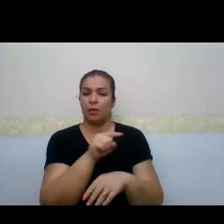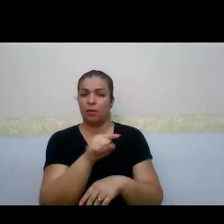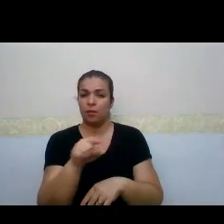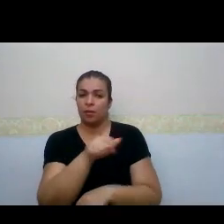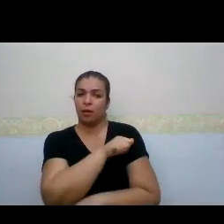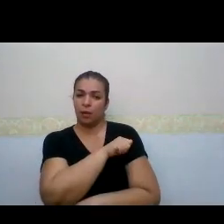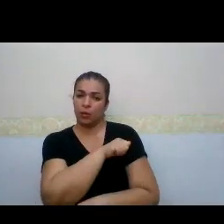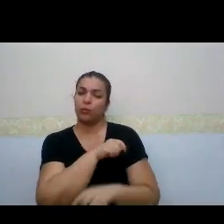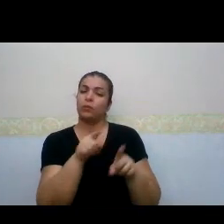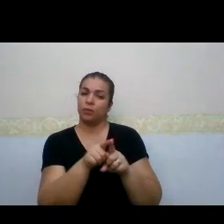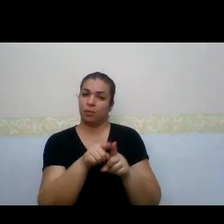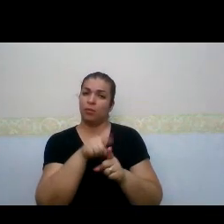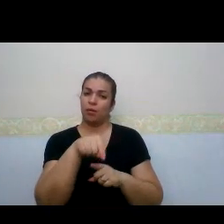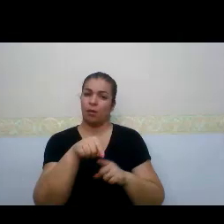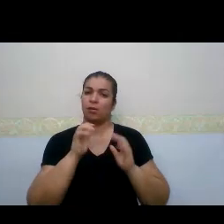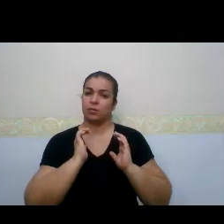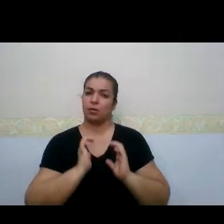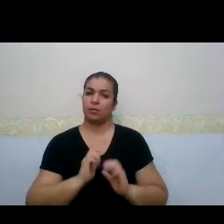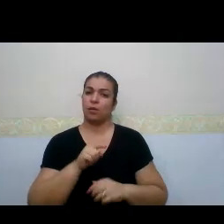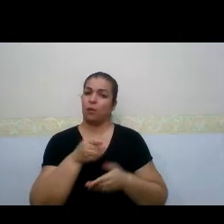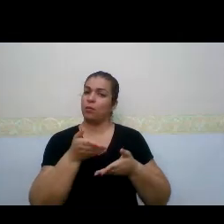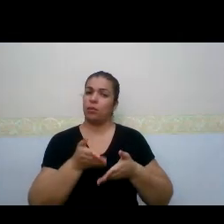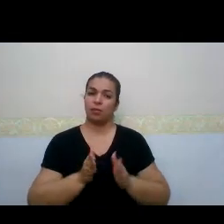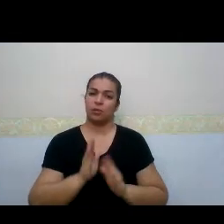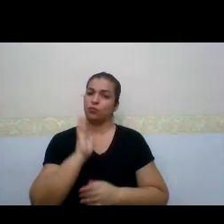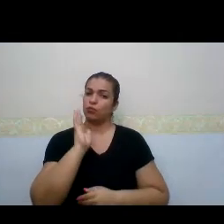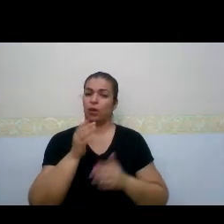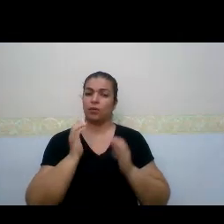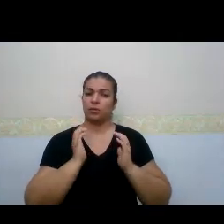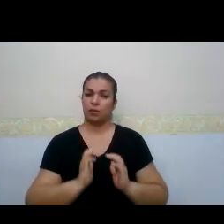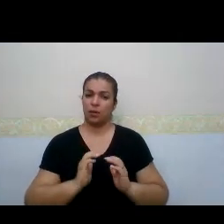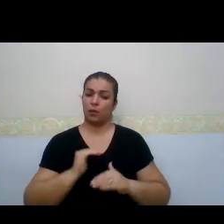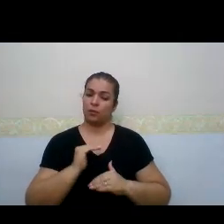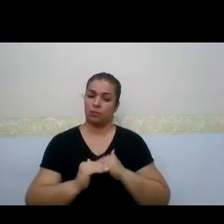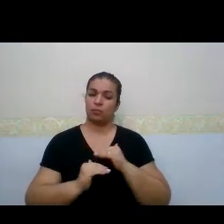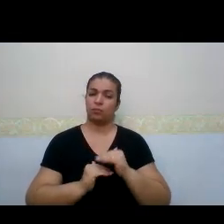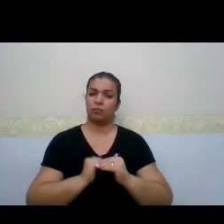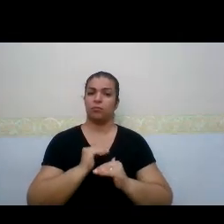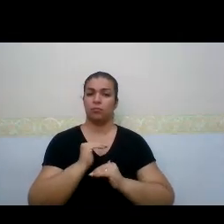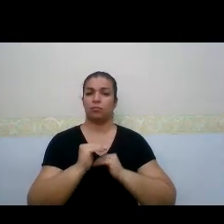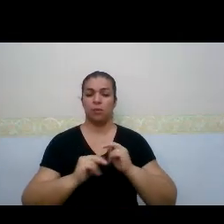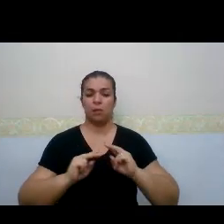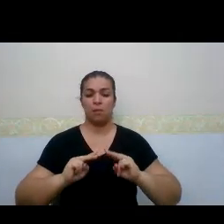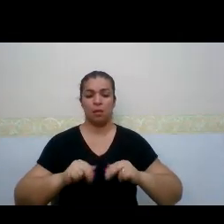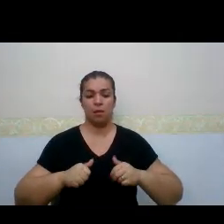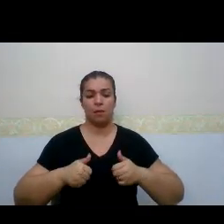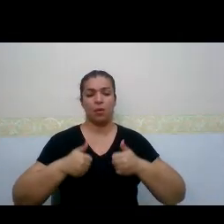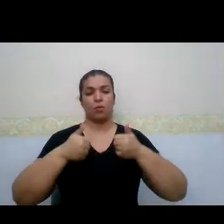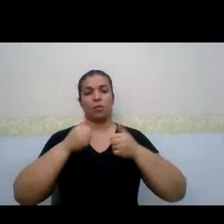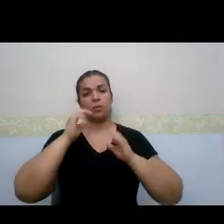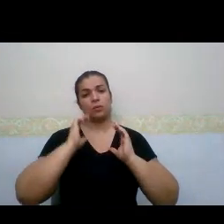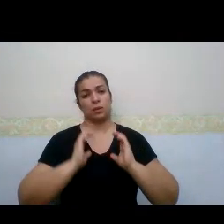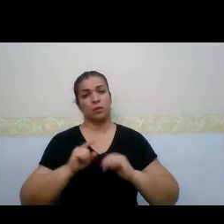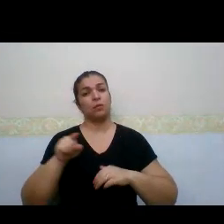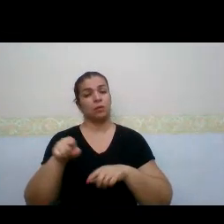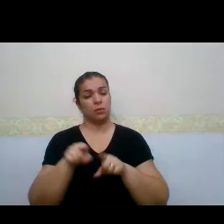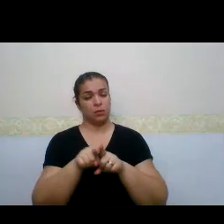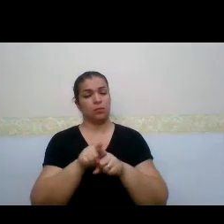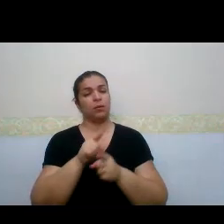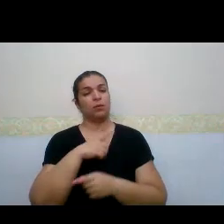cidadão, desde criança. Ele está se formando cidadão, tá? E que ele tem seus direitos e deveres